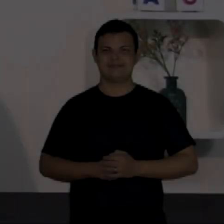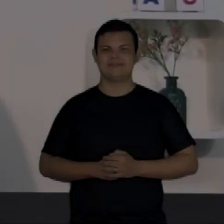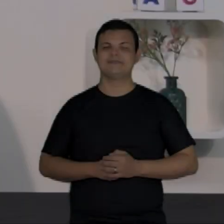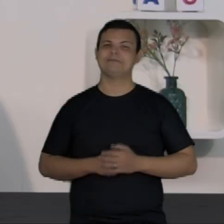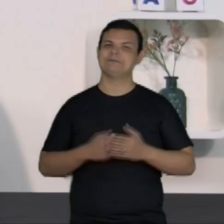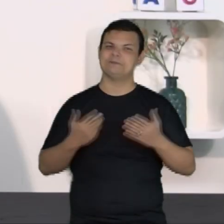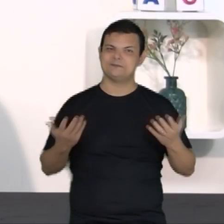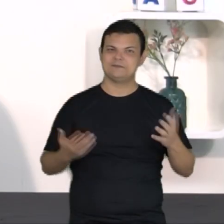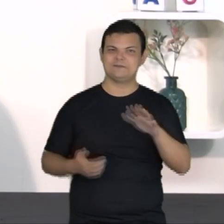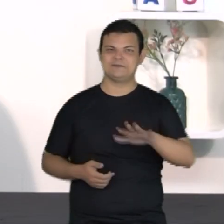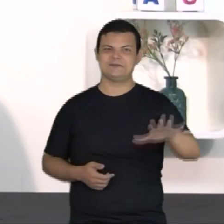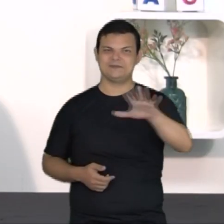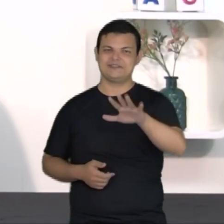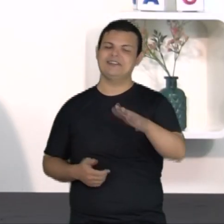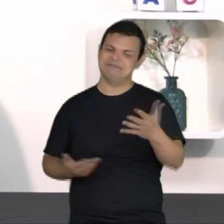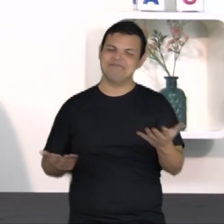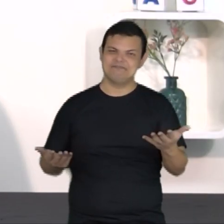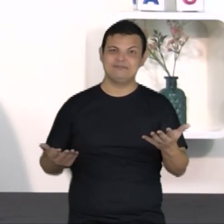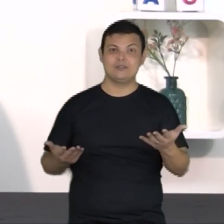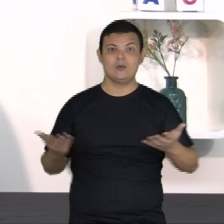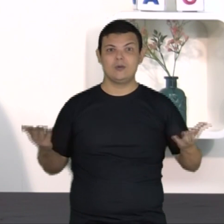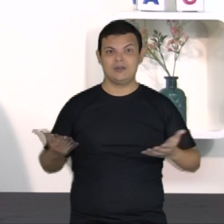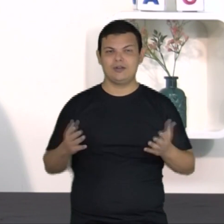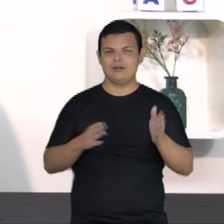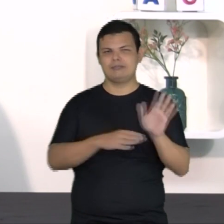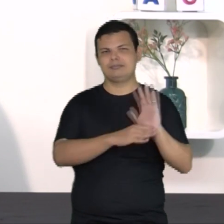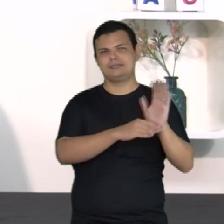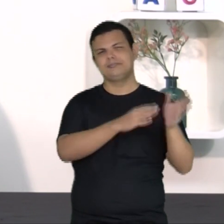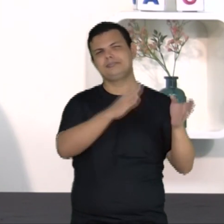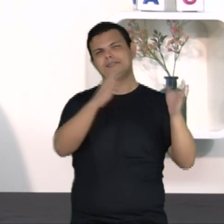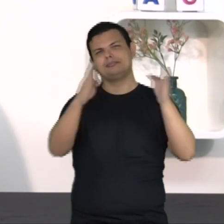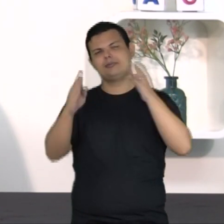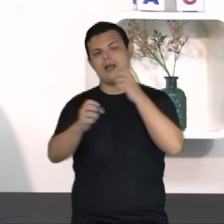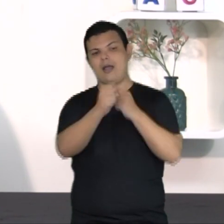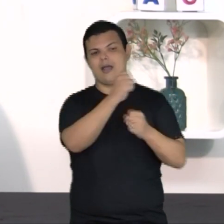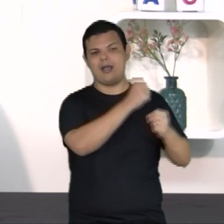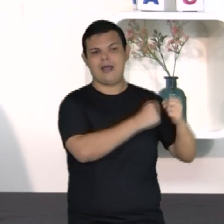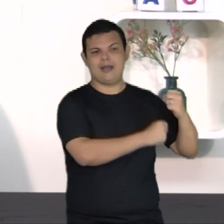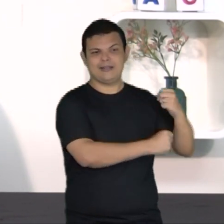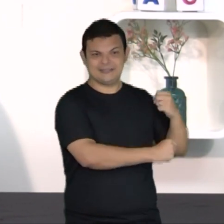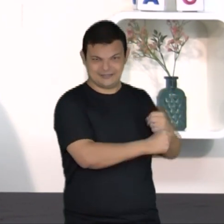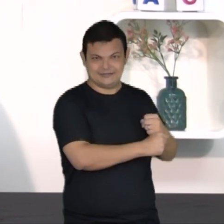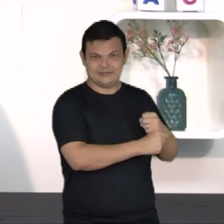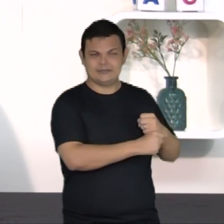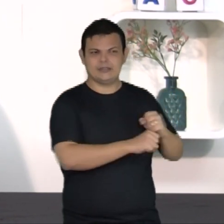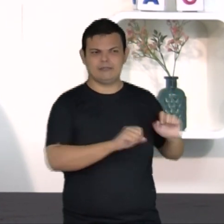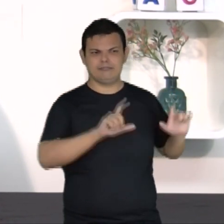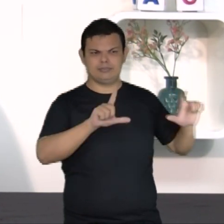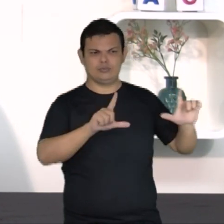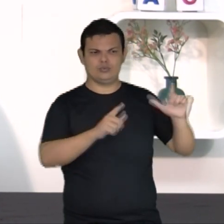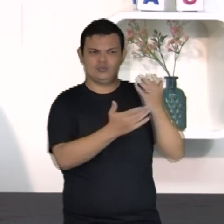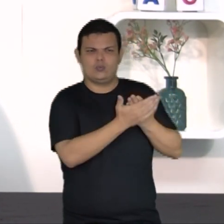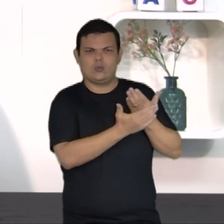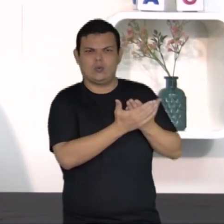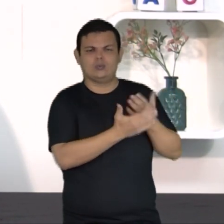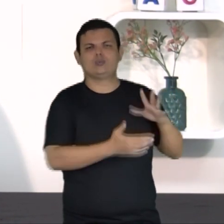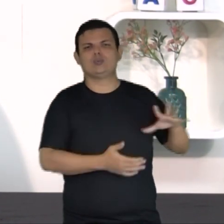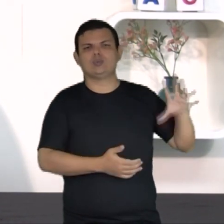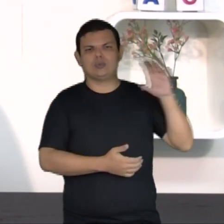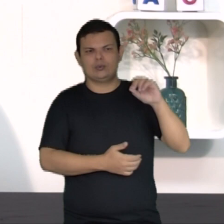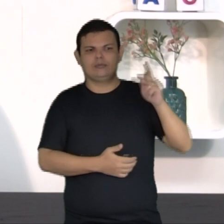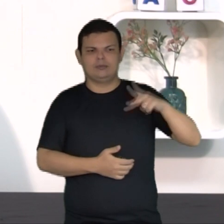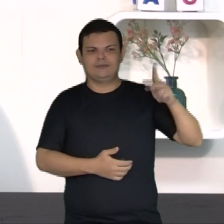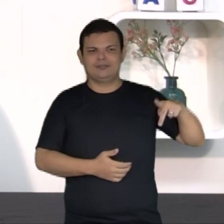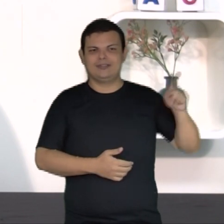Bom, garotada, é isso. Esse é um vídeo que eu passei no ano passado em homenagem aos professores e alunos lá da minha